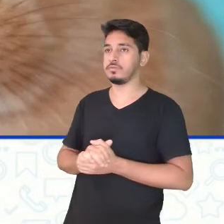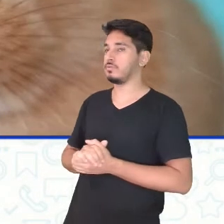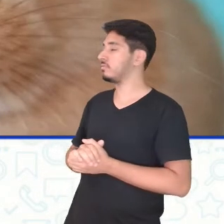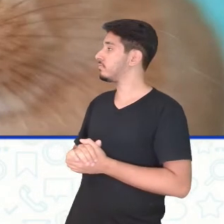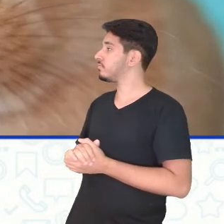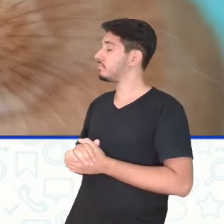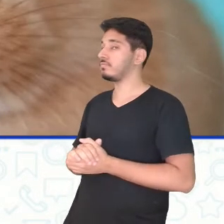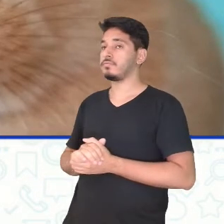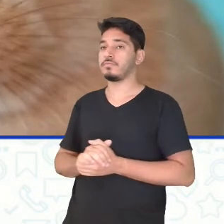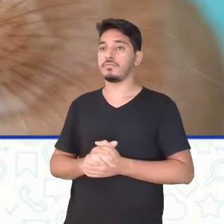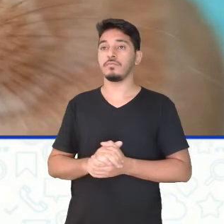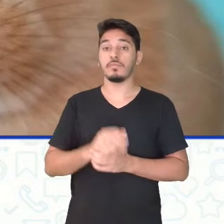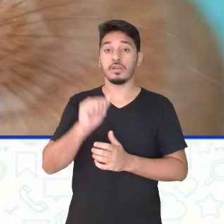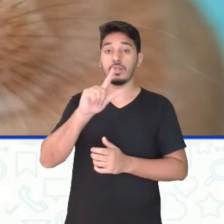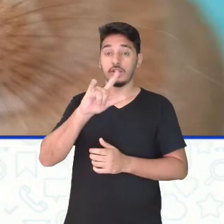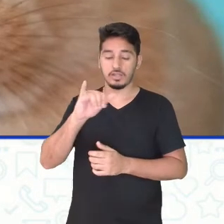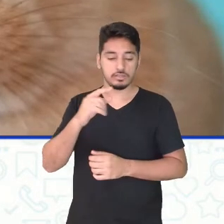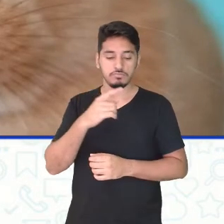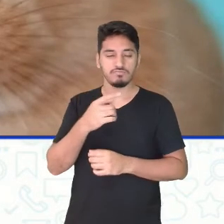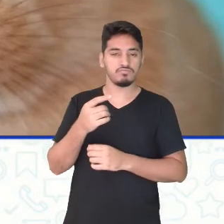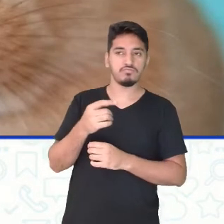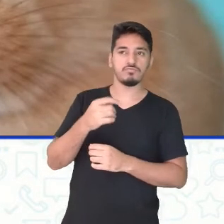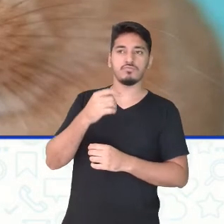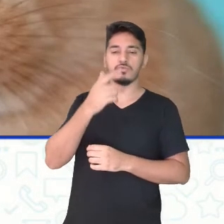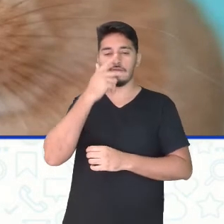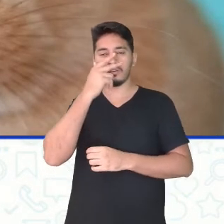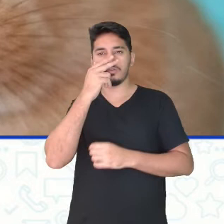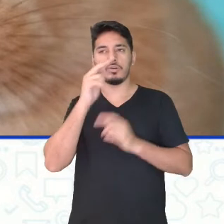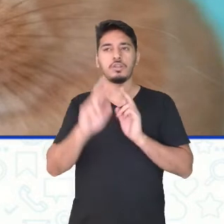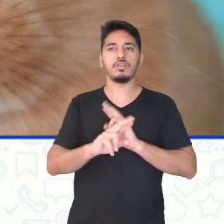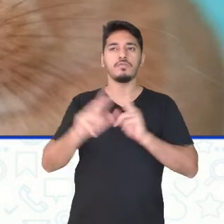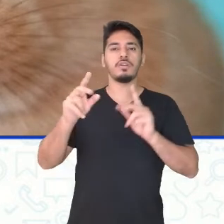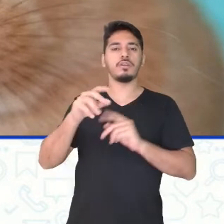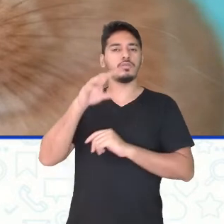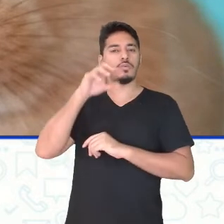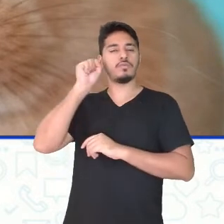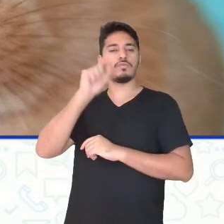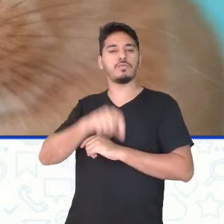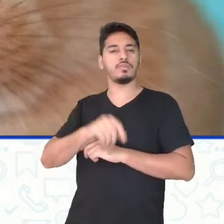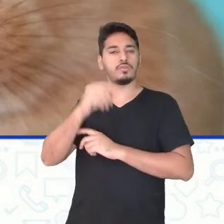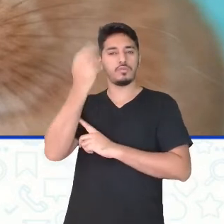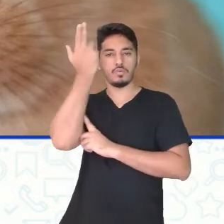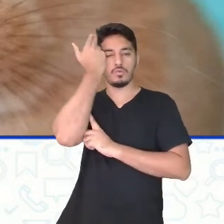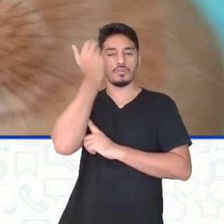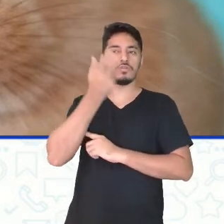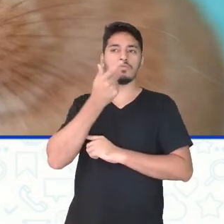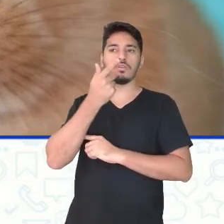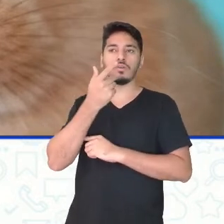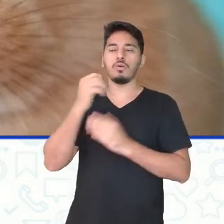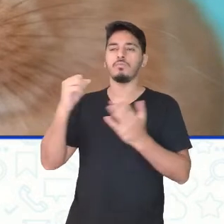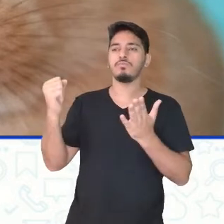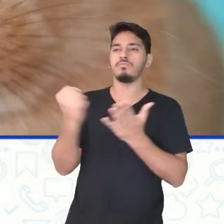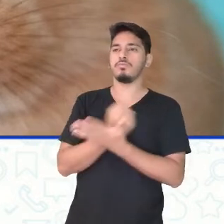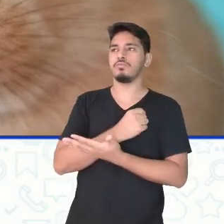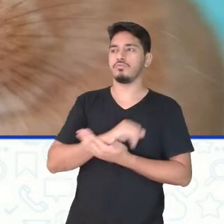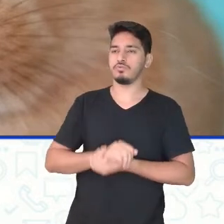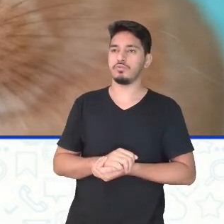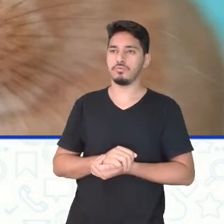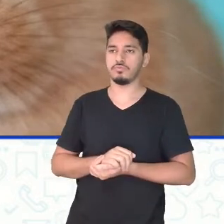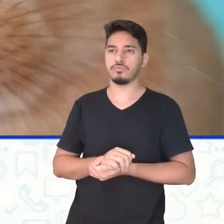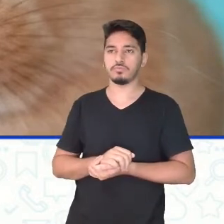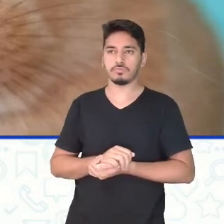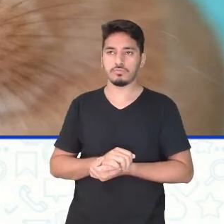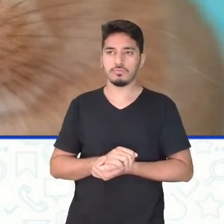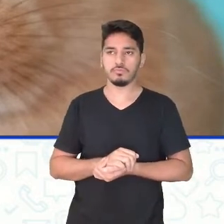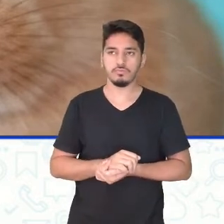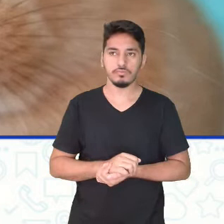coelho. Alice não achou muito fora do normal ouvir o coelho dizer para si mesmo: "Ó puxa, ó puxa. Eu